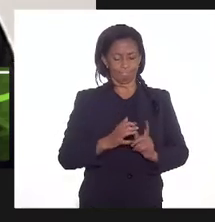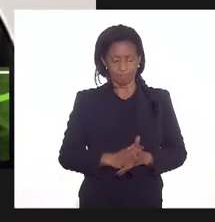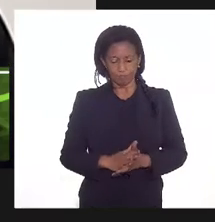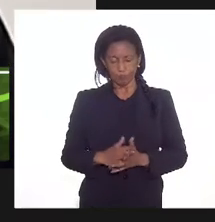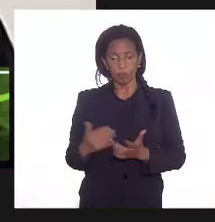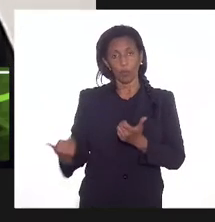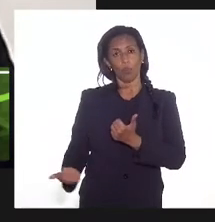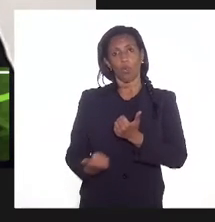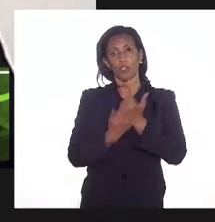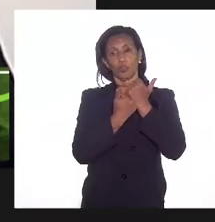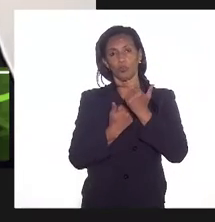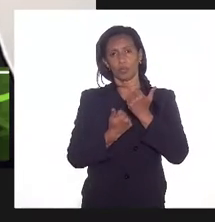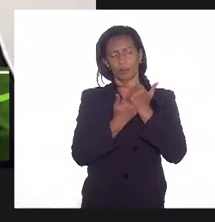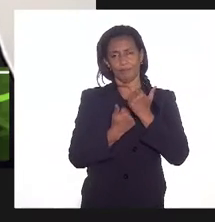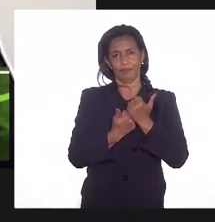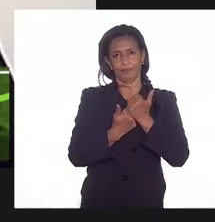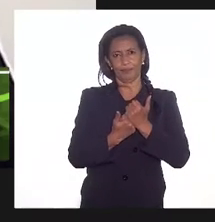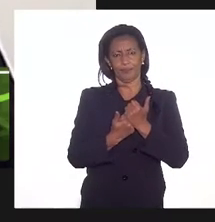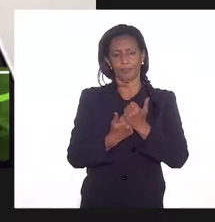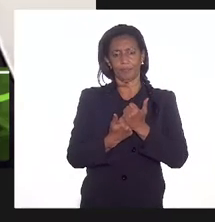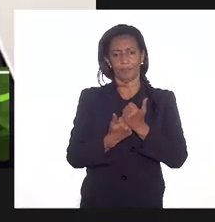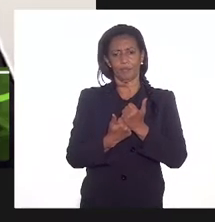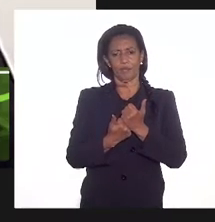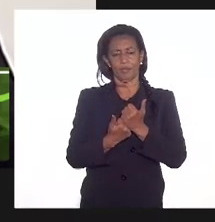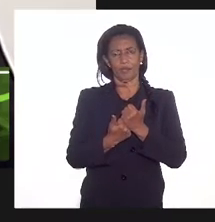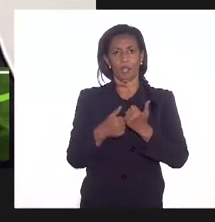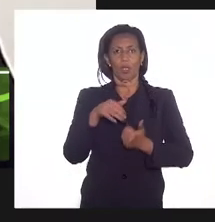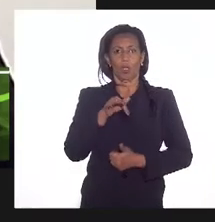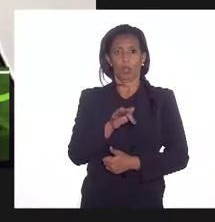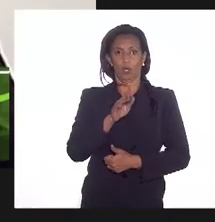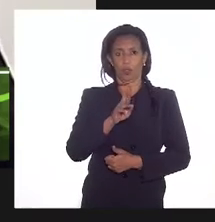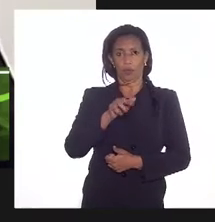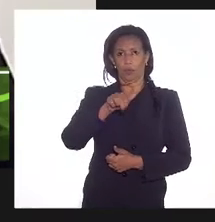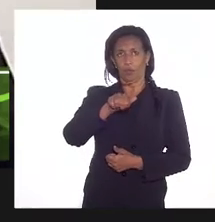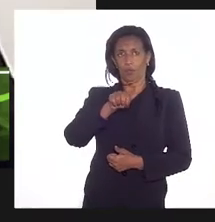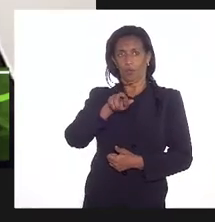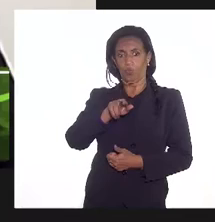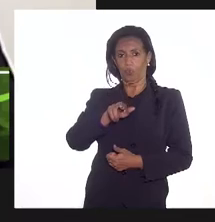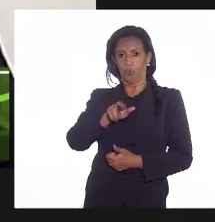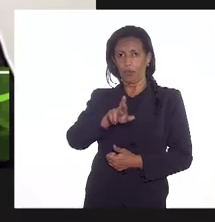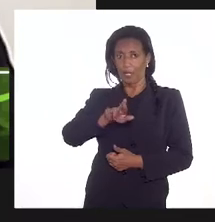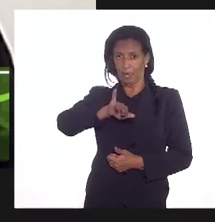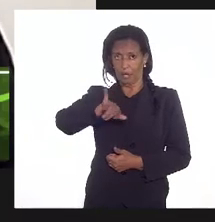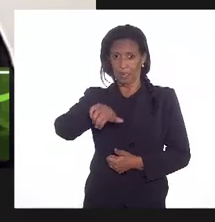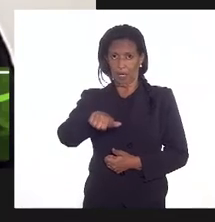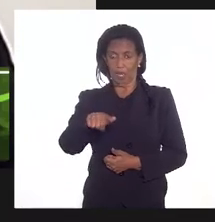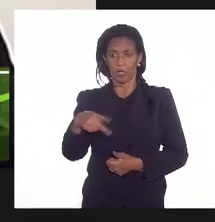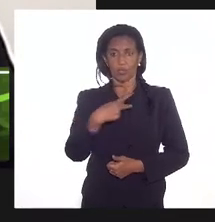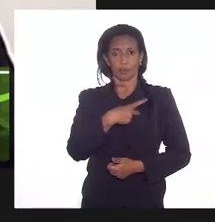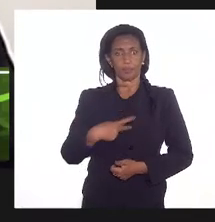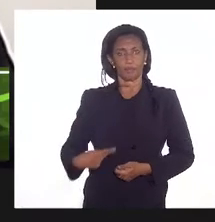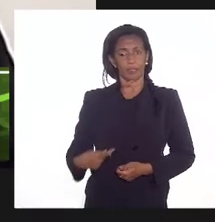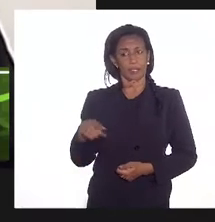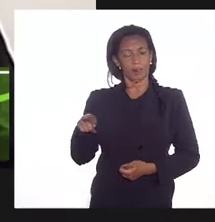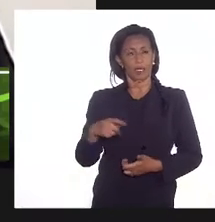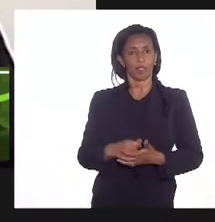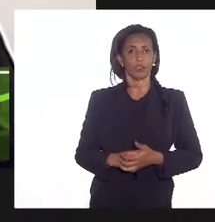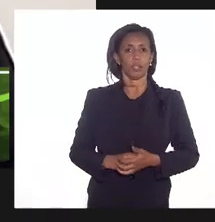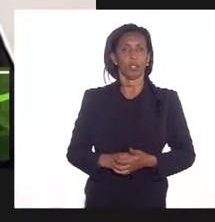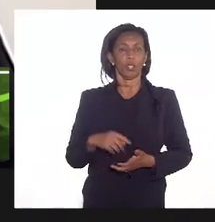apoio da fundação com o apoio da FUNARG do presidente José Roberto Gifford que é presidente da FUNARG